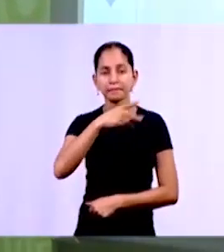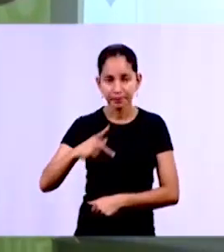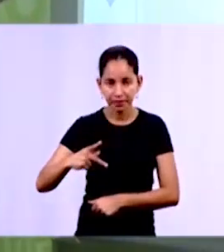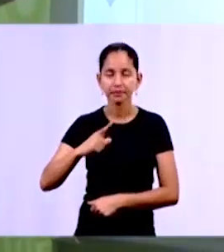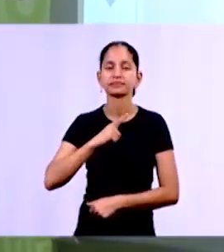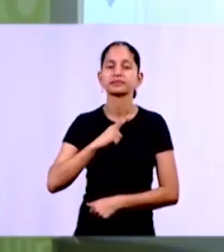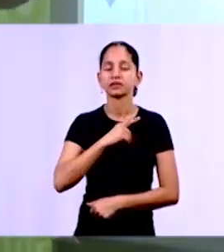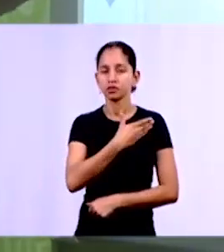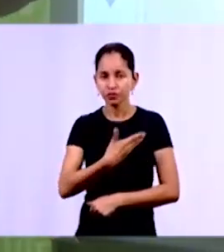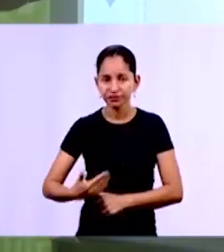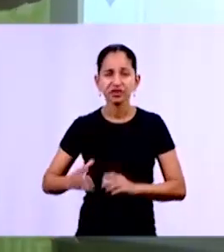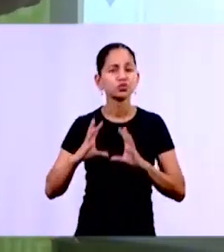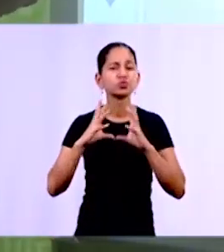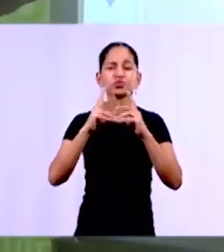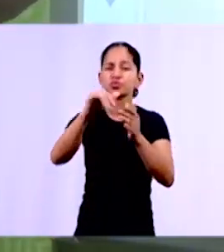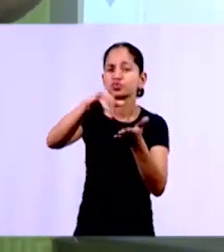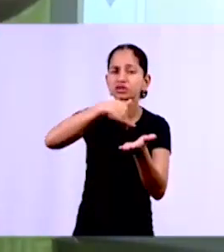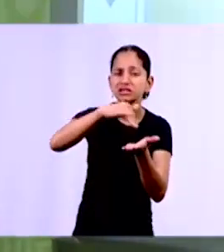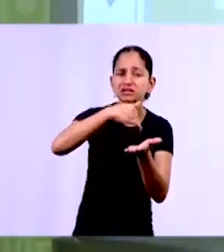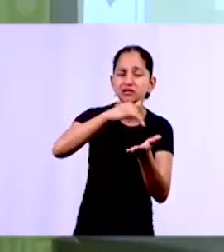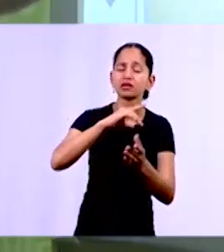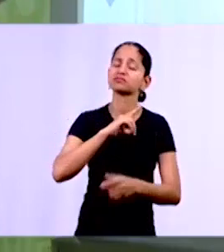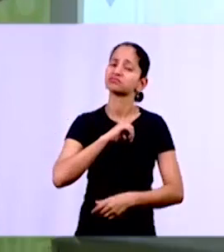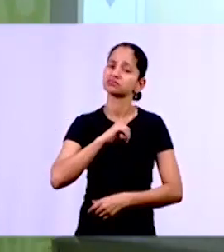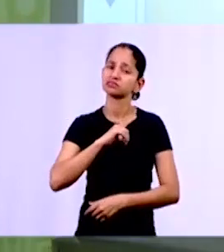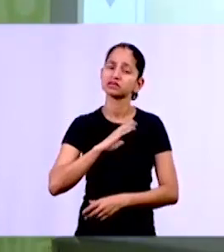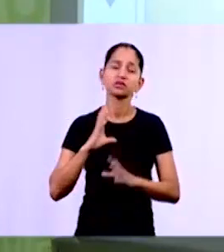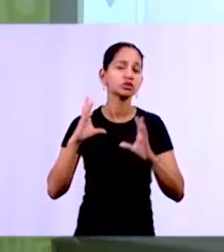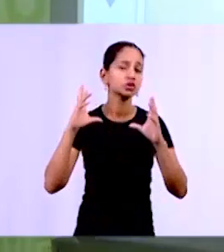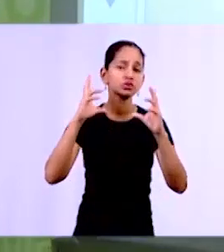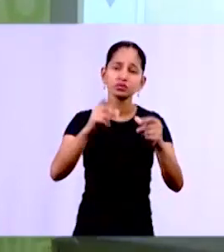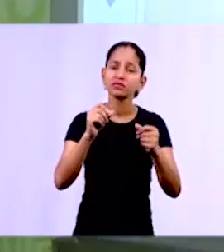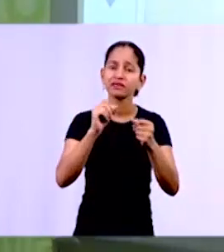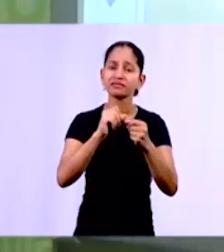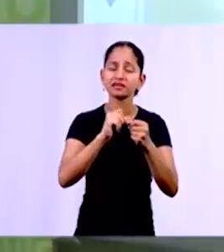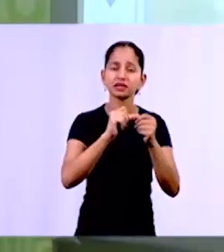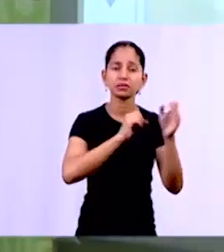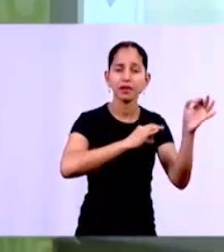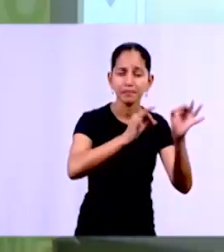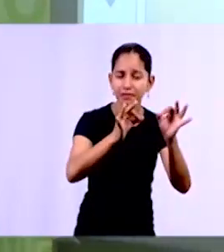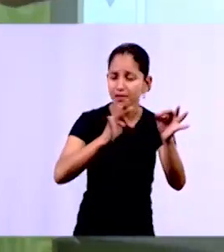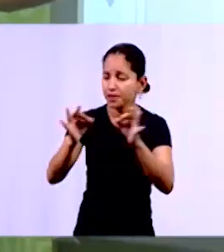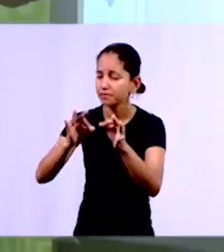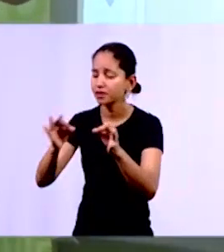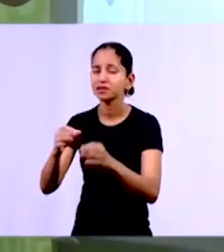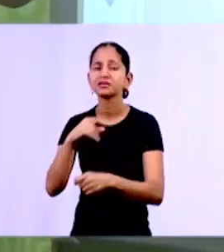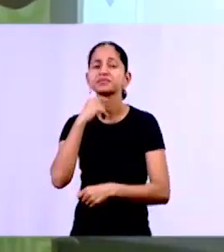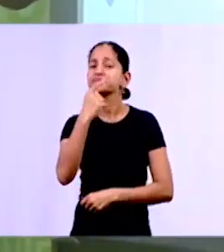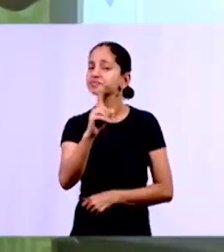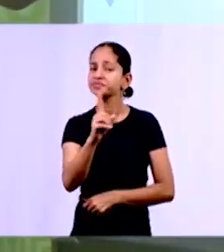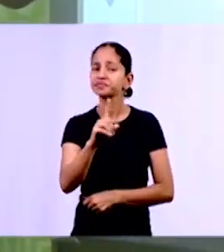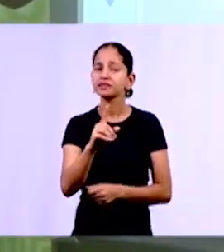a SESDEC comprou um Blade também, quer dizer, as instituições não estão indo mais nem para